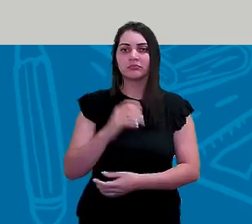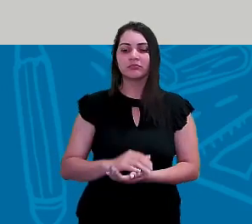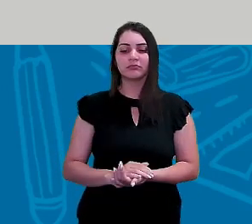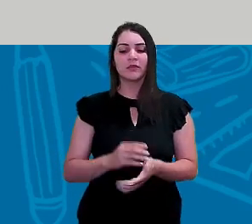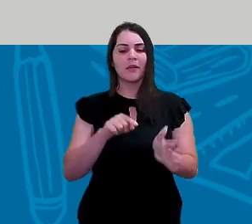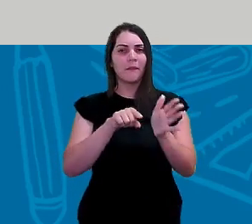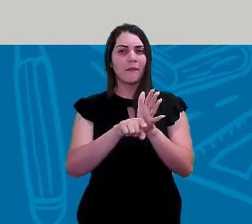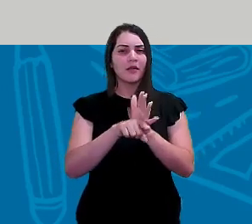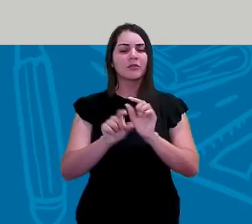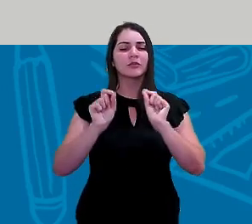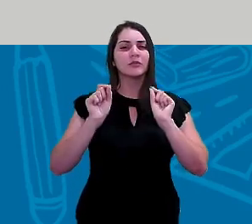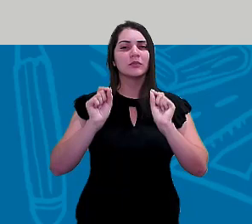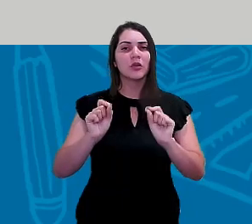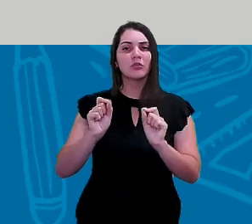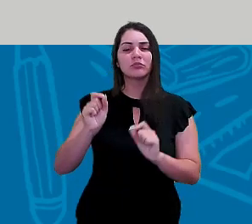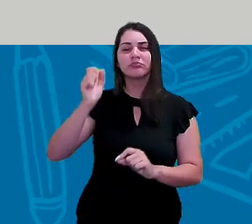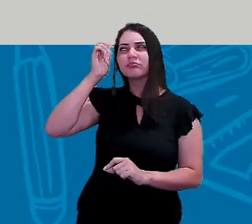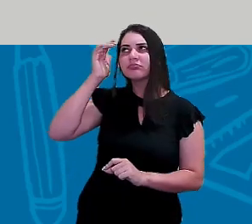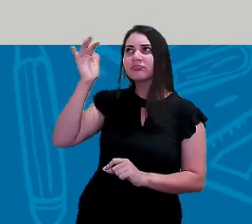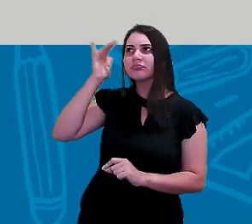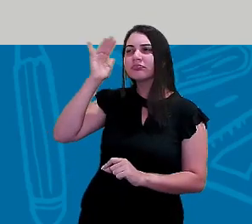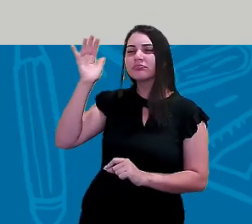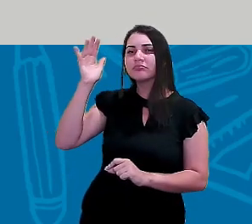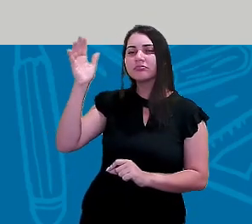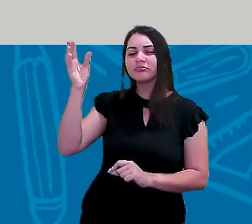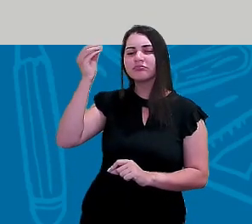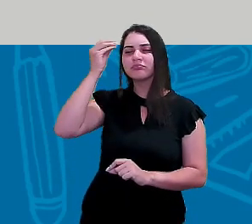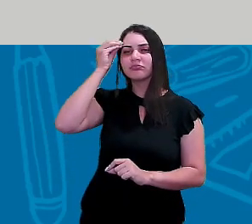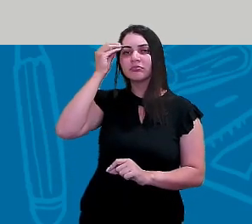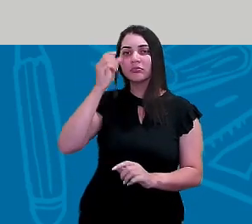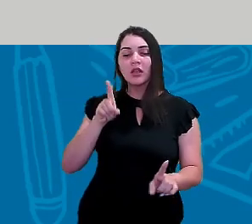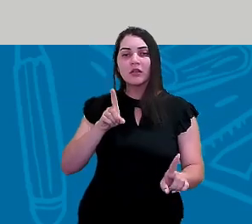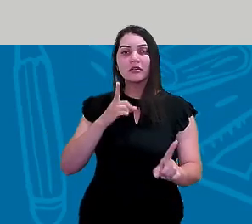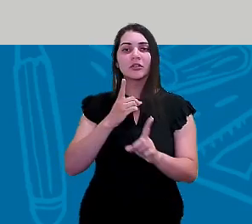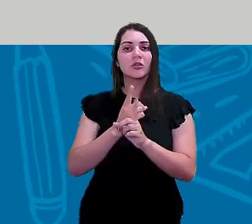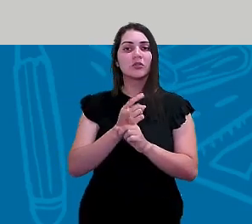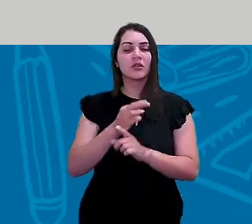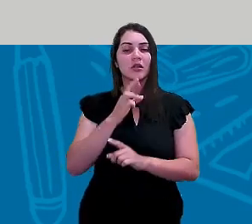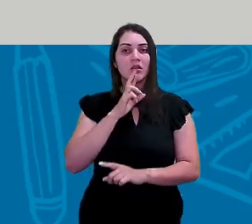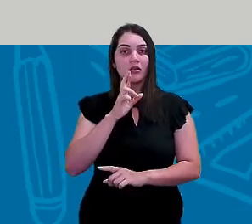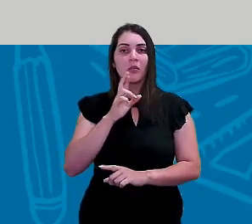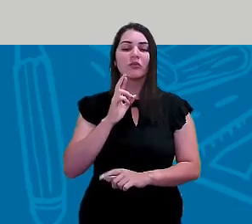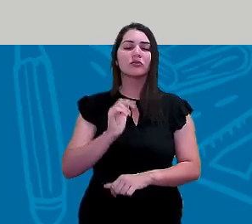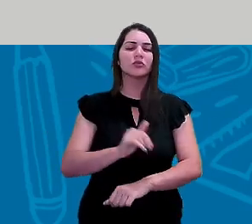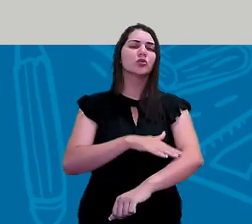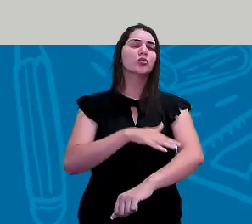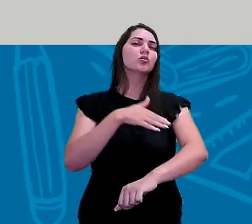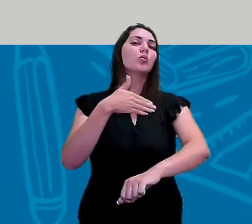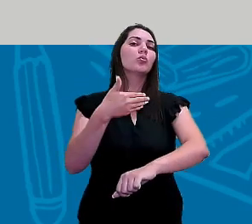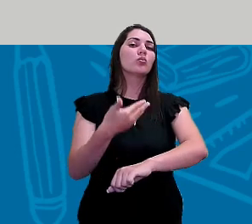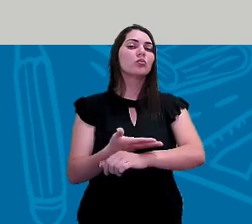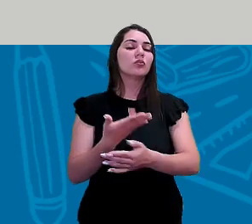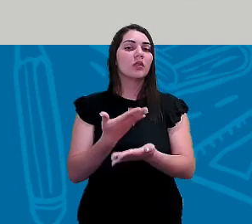Perguntas para ficar aí, ó, vagando na sua mente e você encontrar as respostas durante toda a nossa aula de hoje. Então, preste atenção.